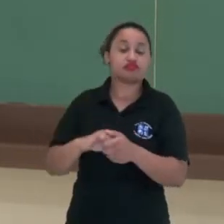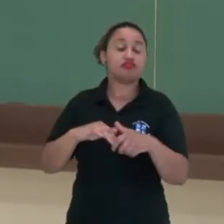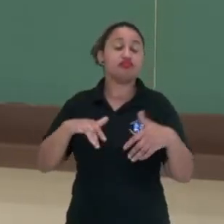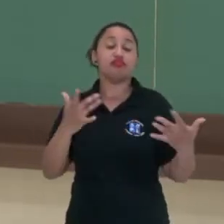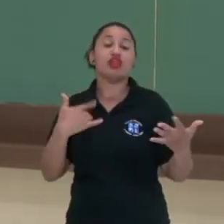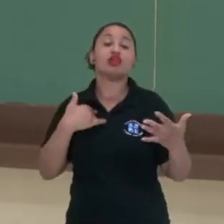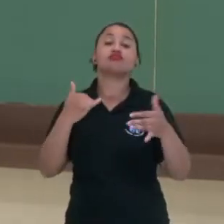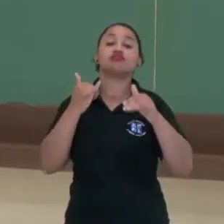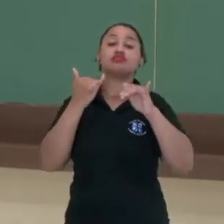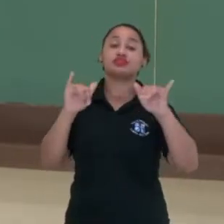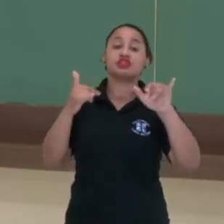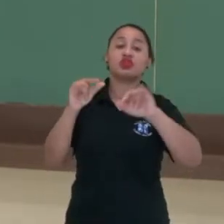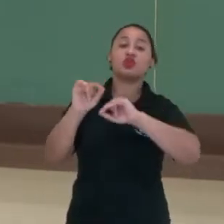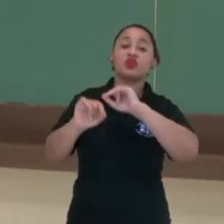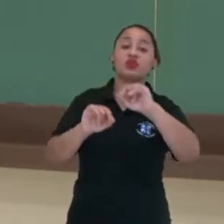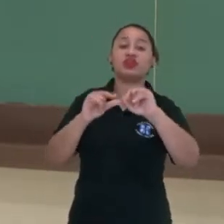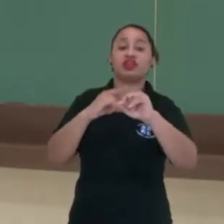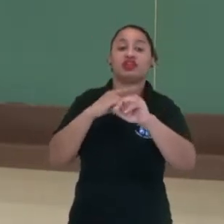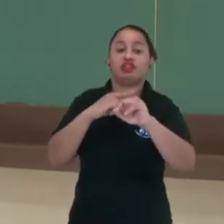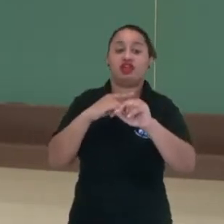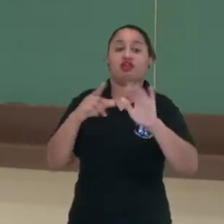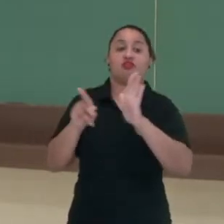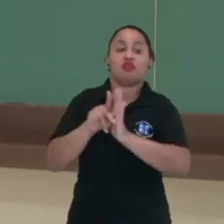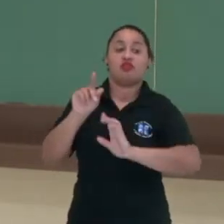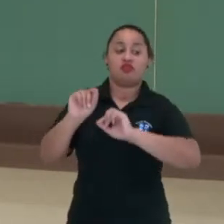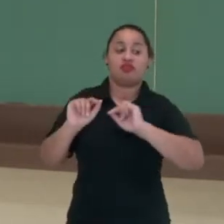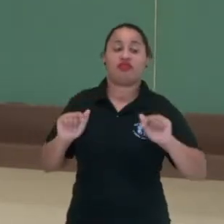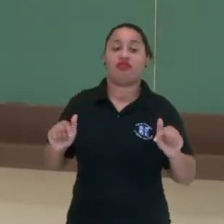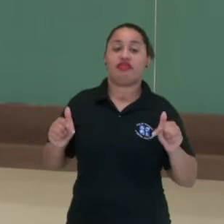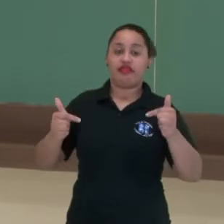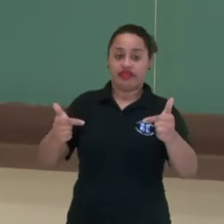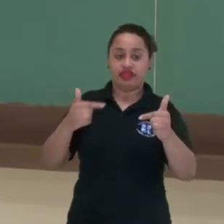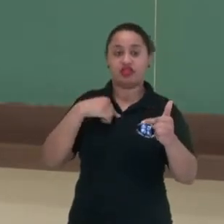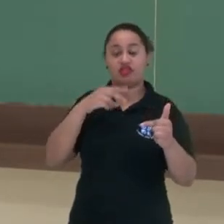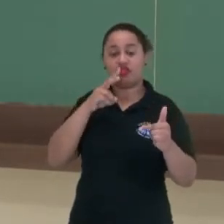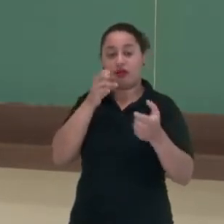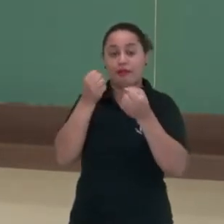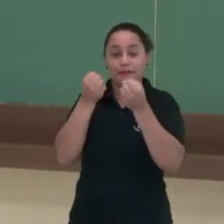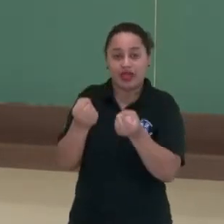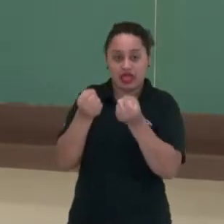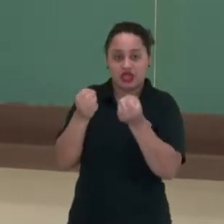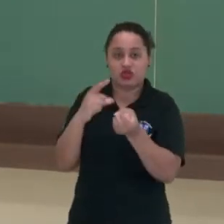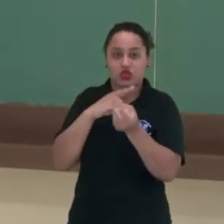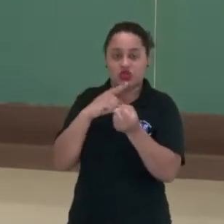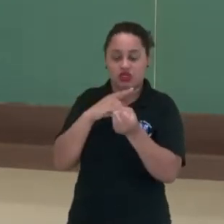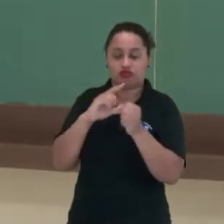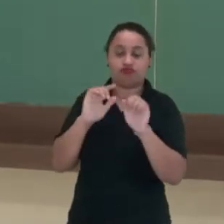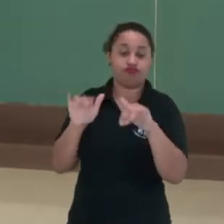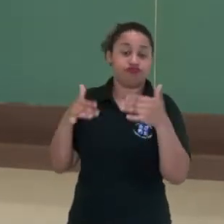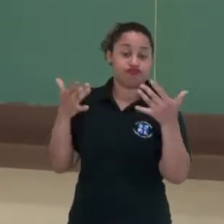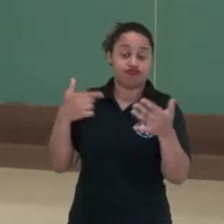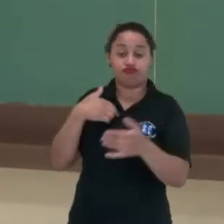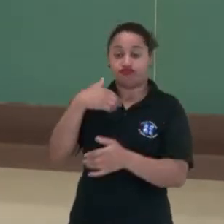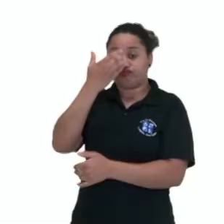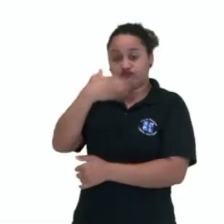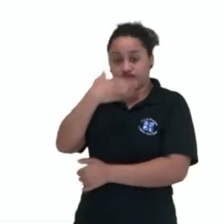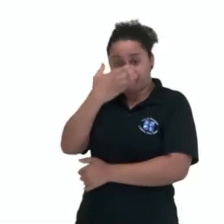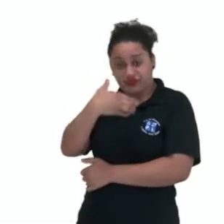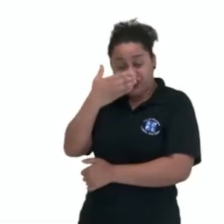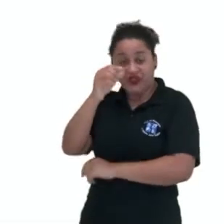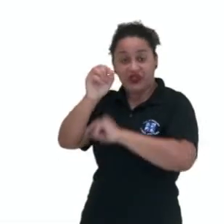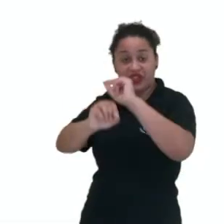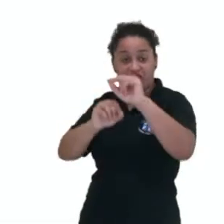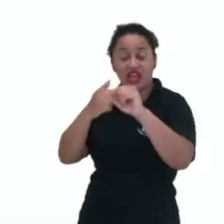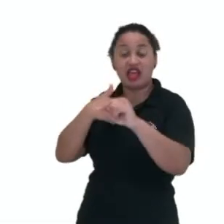energia está armazenada, relacionada ao trabalho da força-peso. Então, essa maçã é